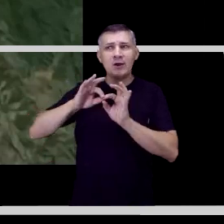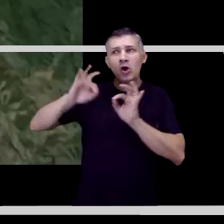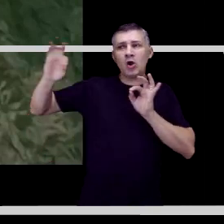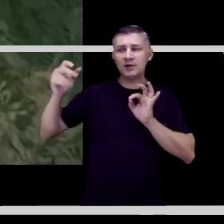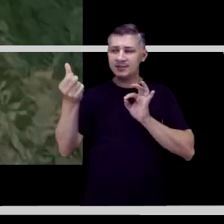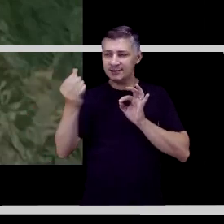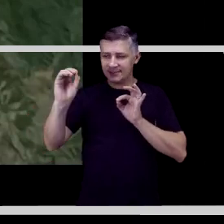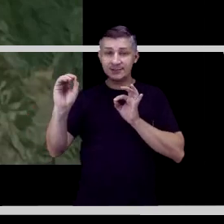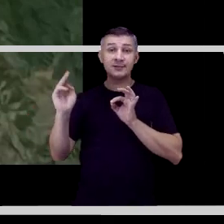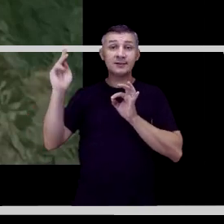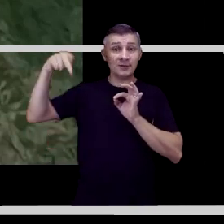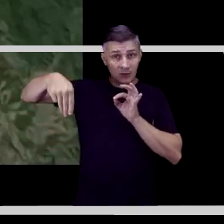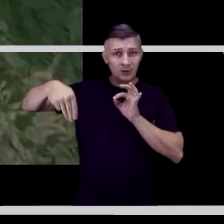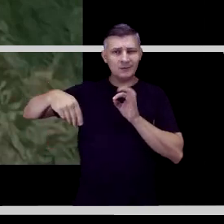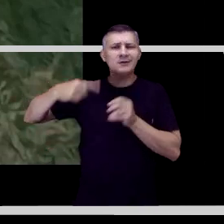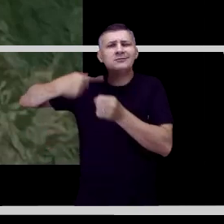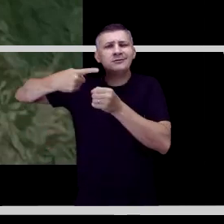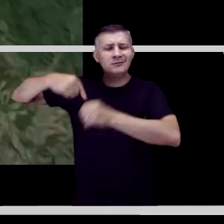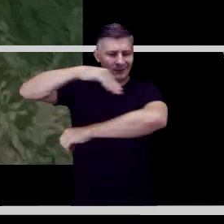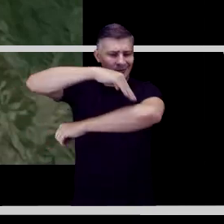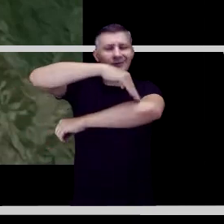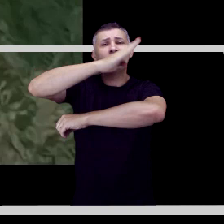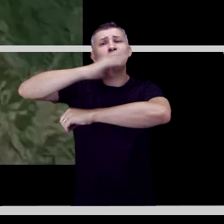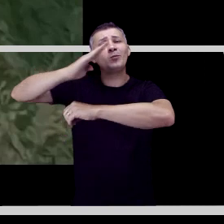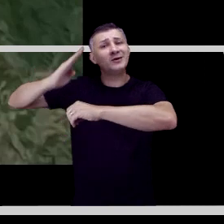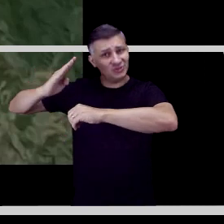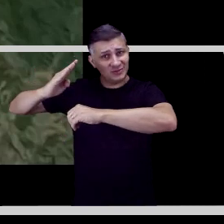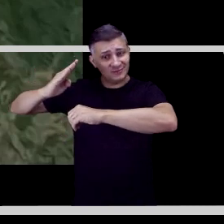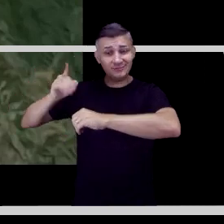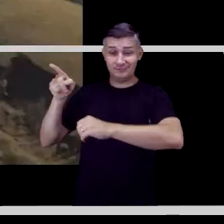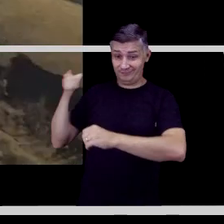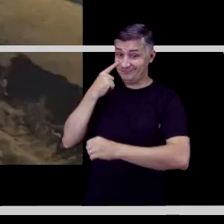60 quilômetros da cidade, em Brumadinho.